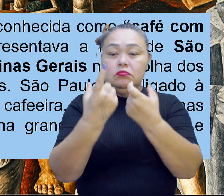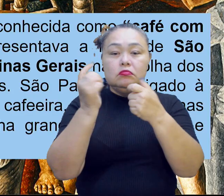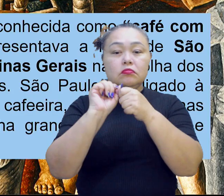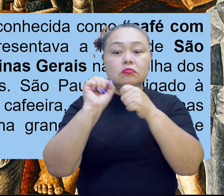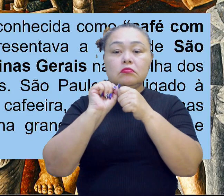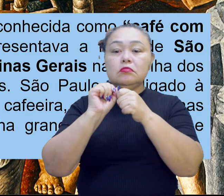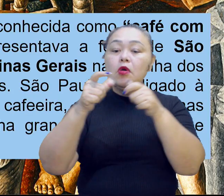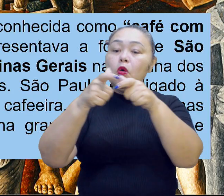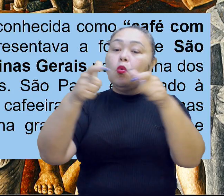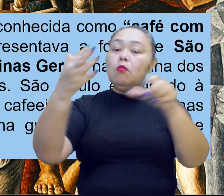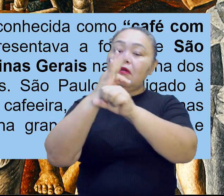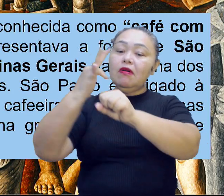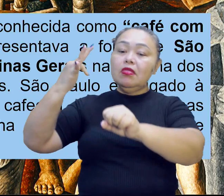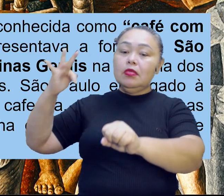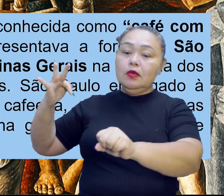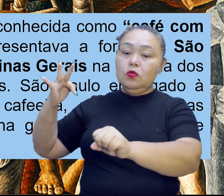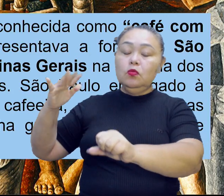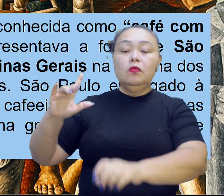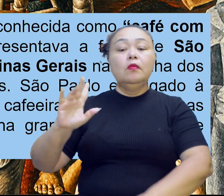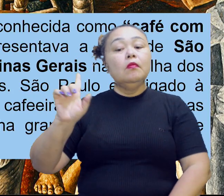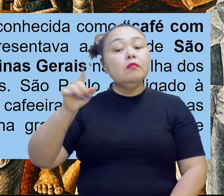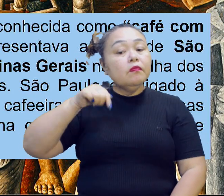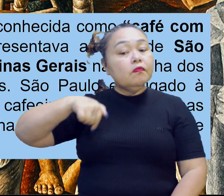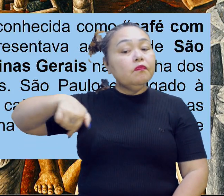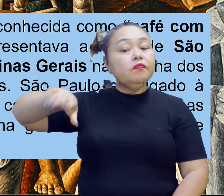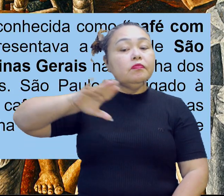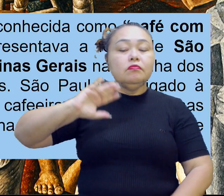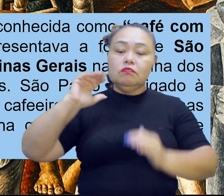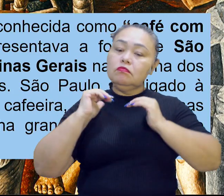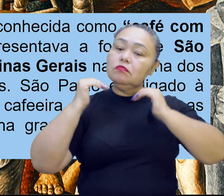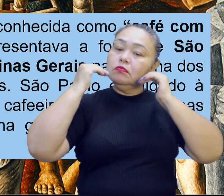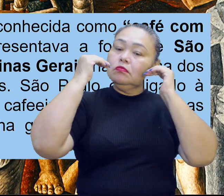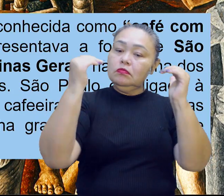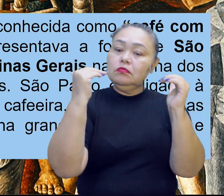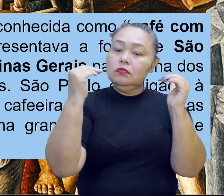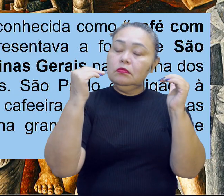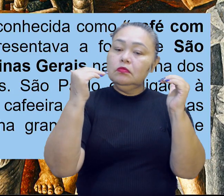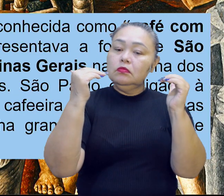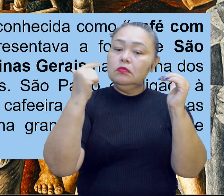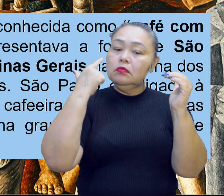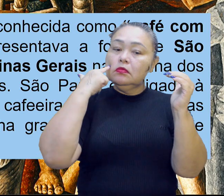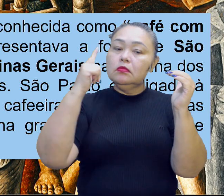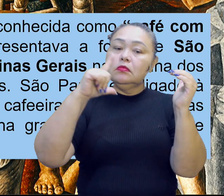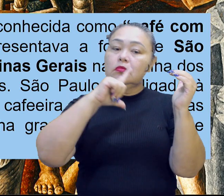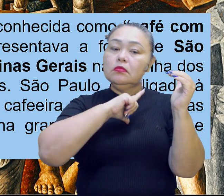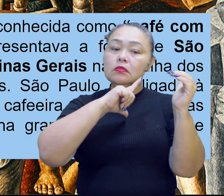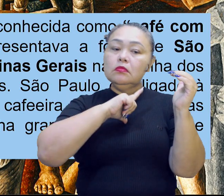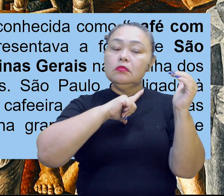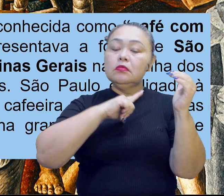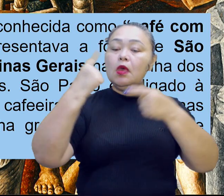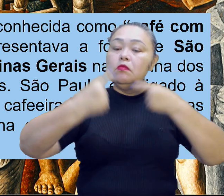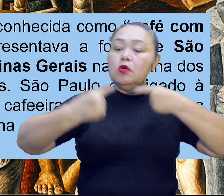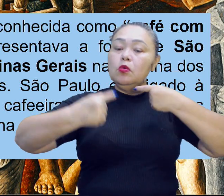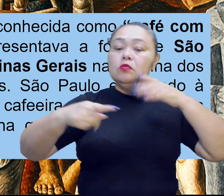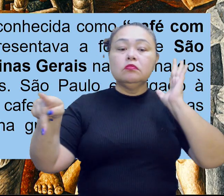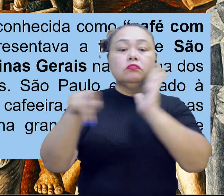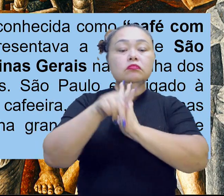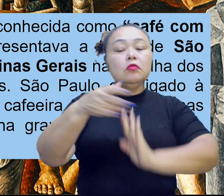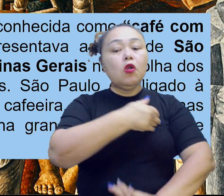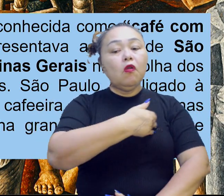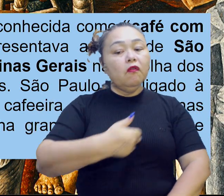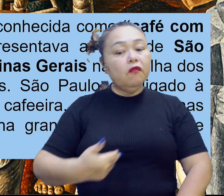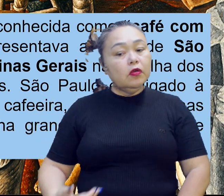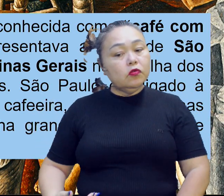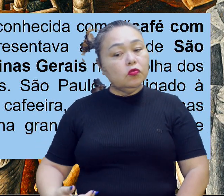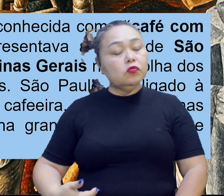grandes fazendeiros. E essa elite, ela inaugura o que nós vamos chamar de política dos